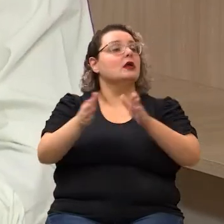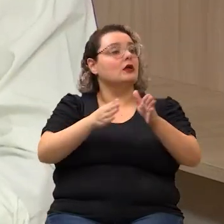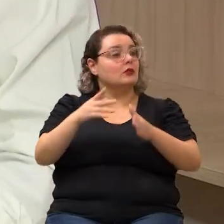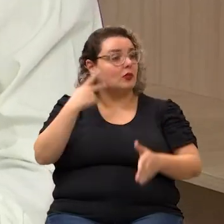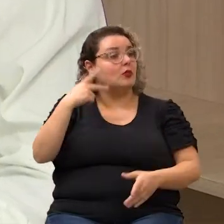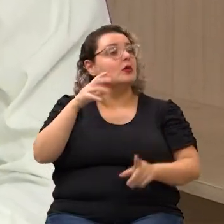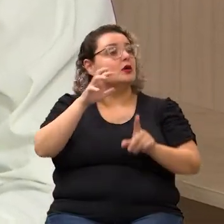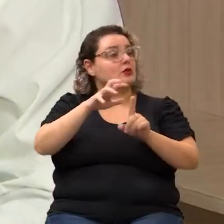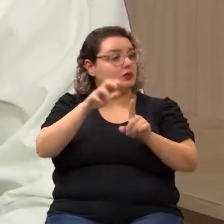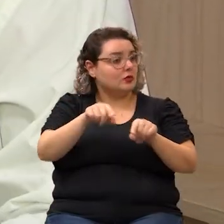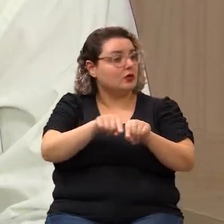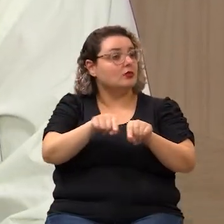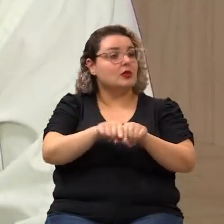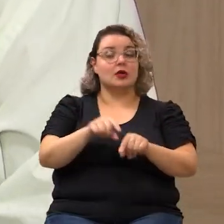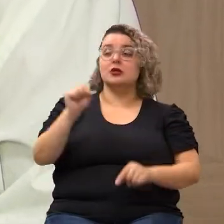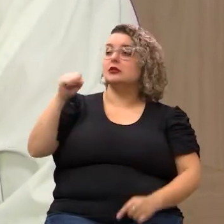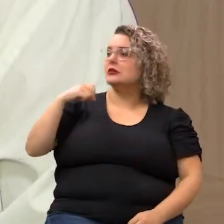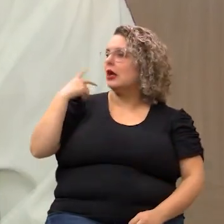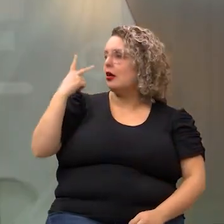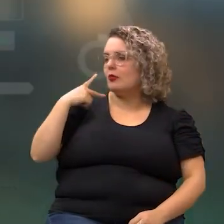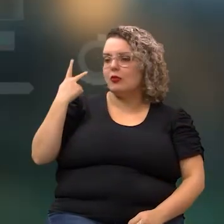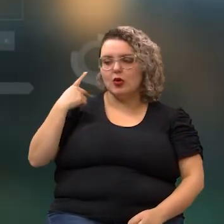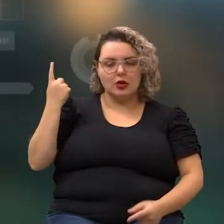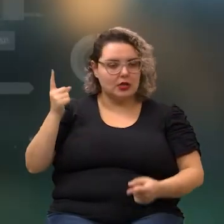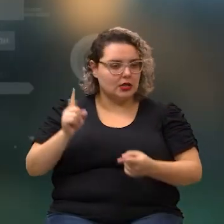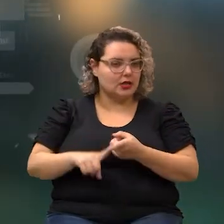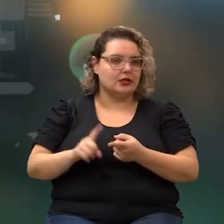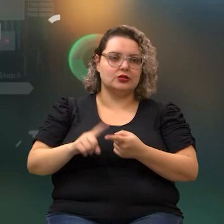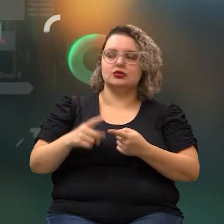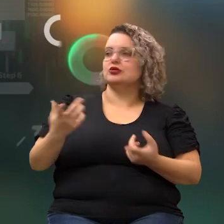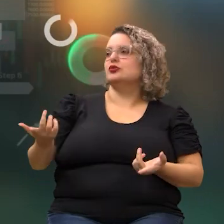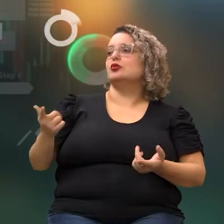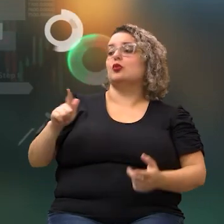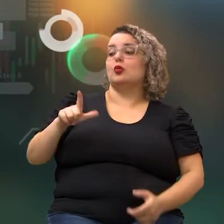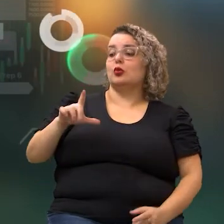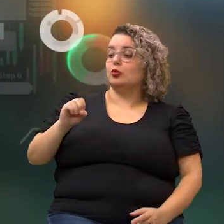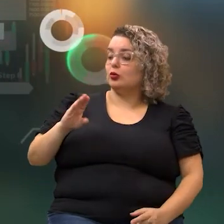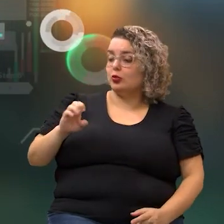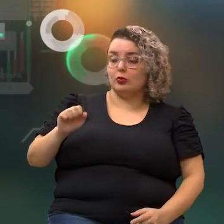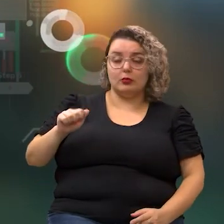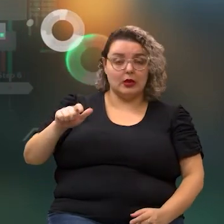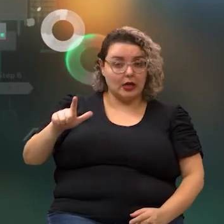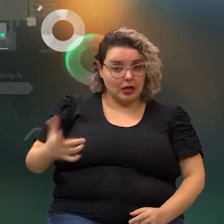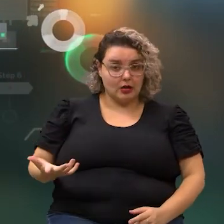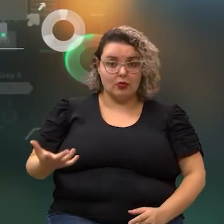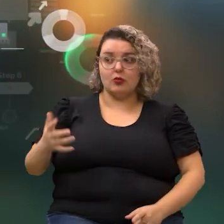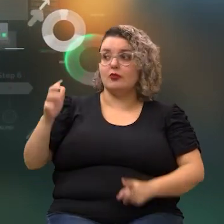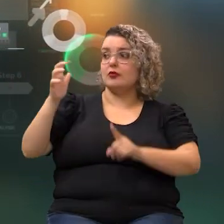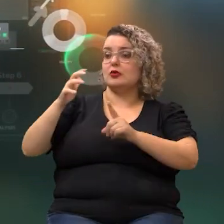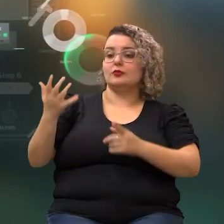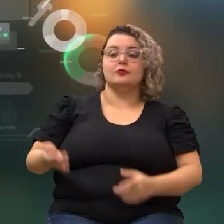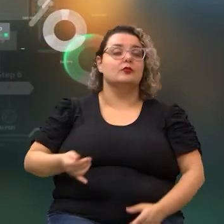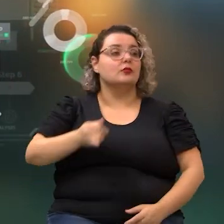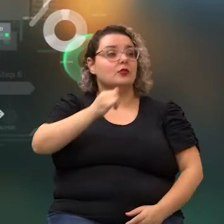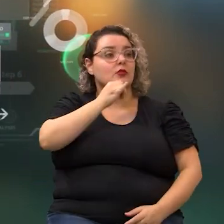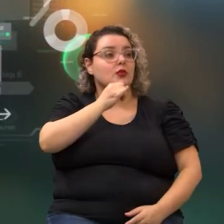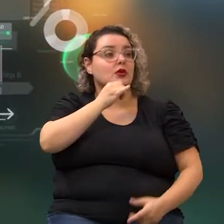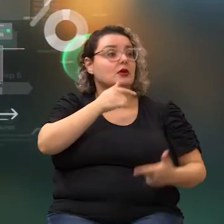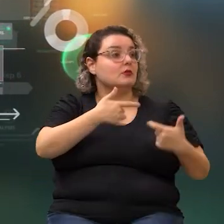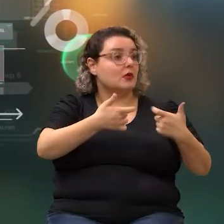cenário político influencia muito. Sim, político, cenário global influencia o cenário local. Por